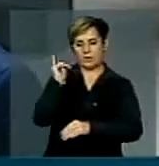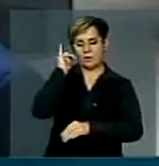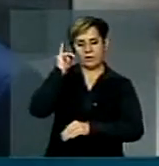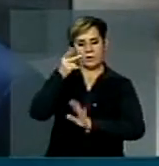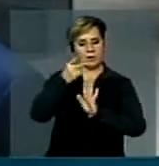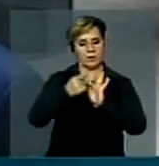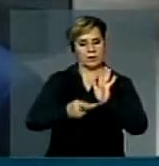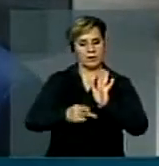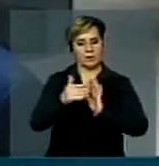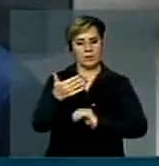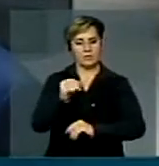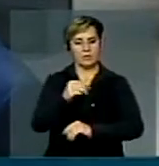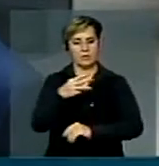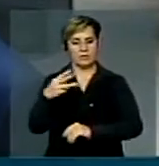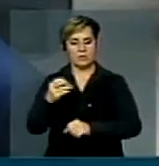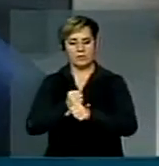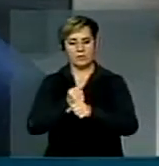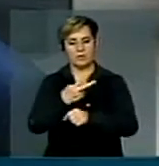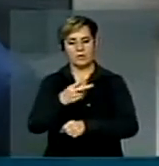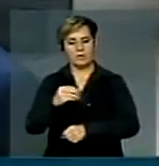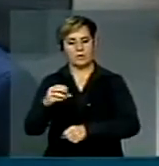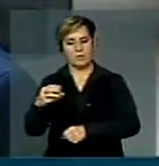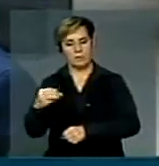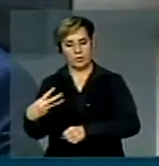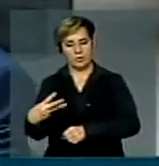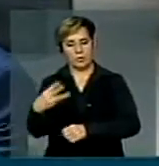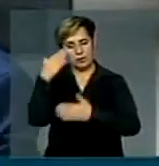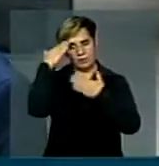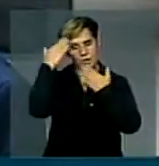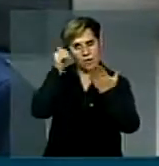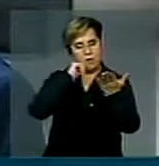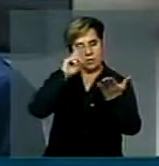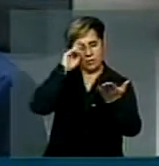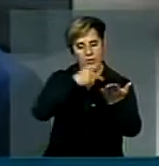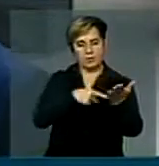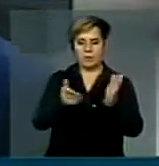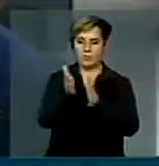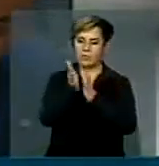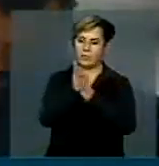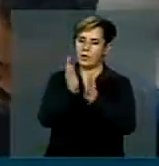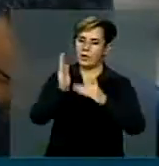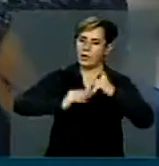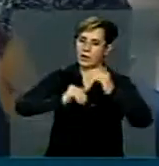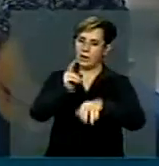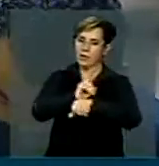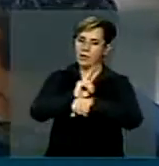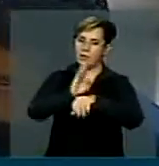projeto 1033-2003. Portanto, muito obrigado, senhor presidente, e parabéns aos vigilantes do Brasil.